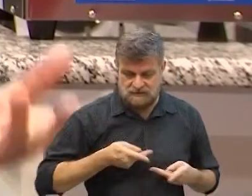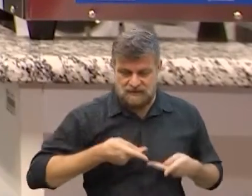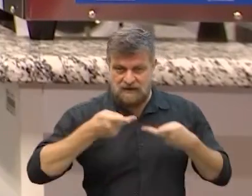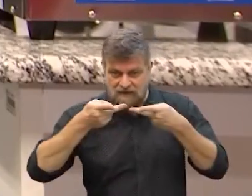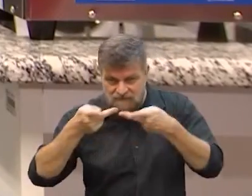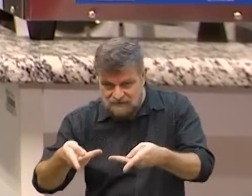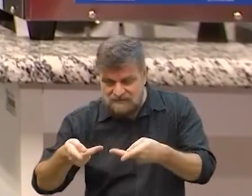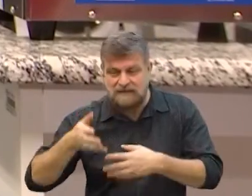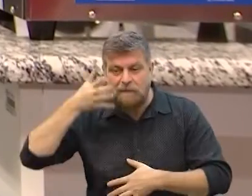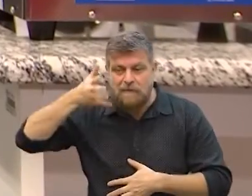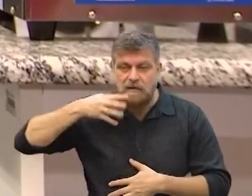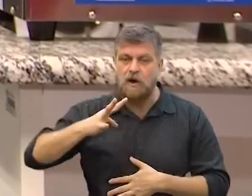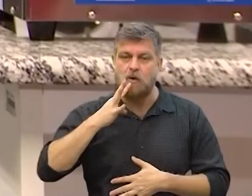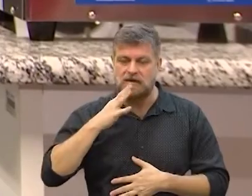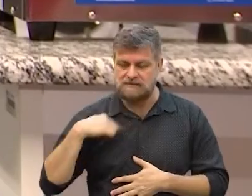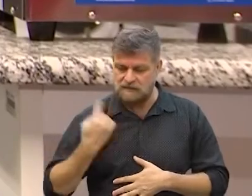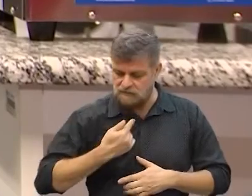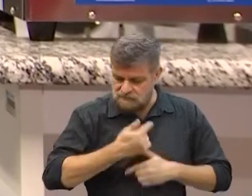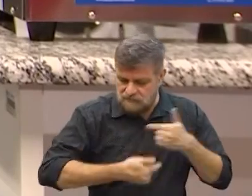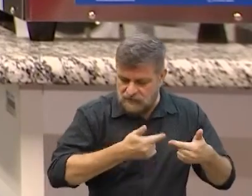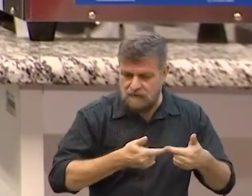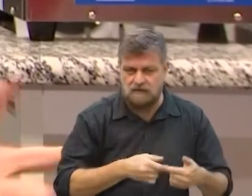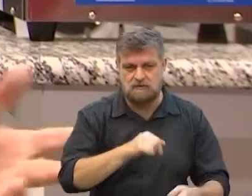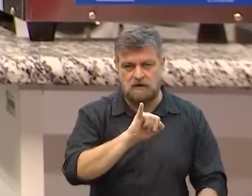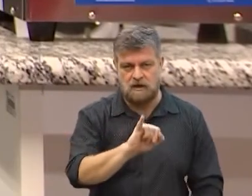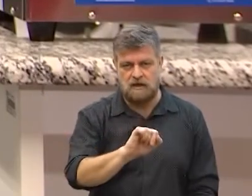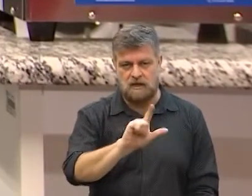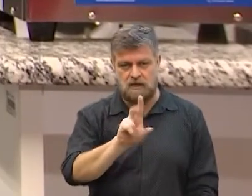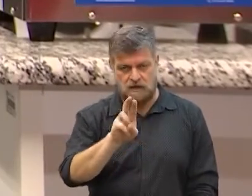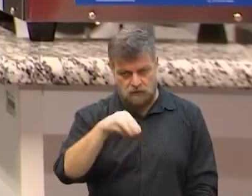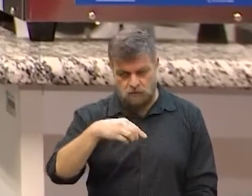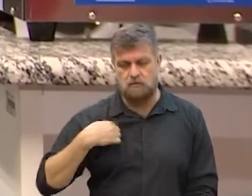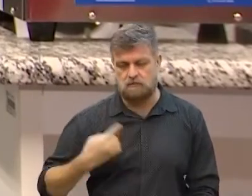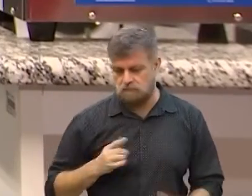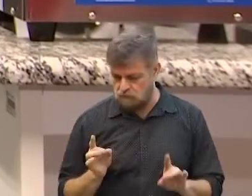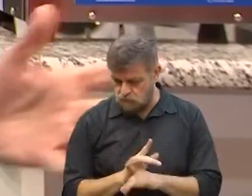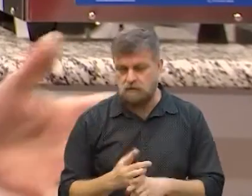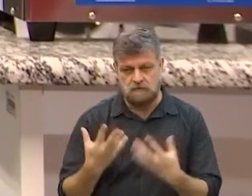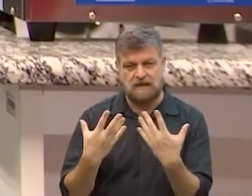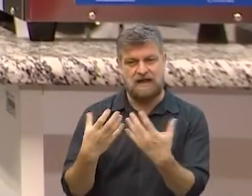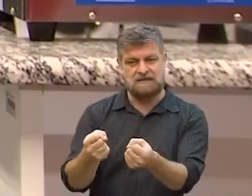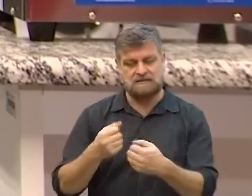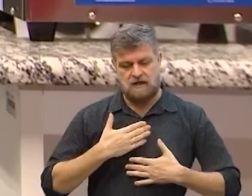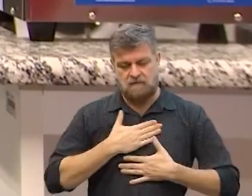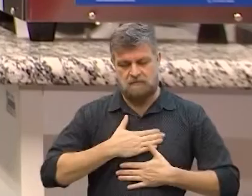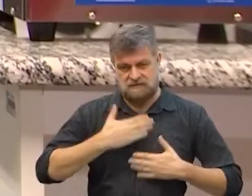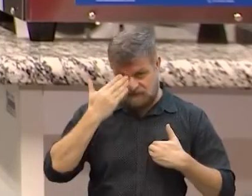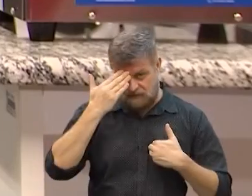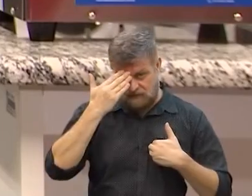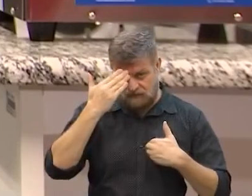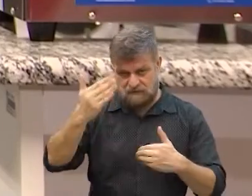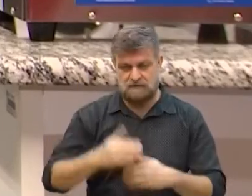visita, receber a nossa palestra sobre a ILO, nós estamos disponíveis aqui. Foi um prazer. Eu agradeço a você em